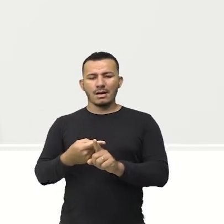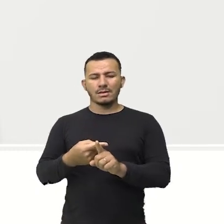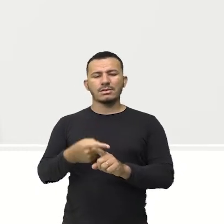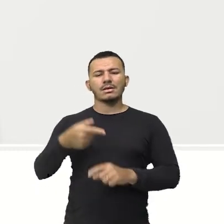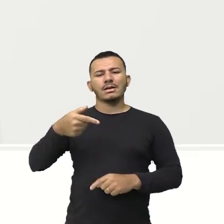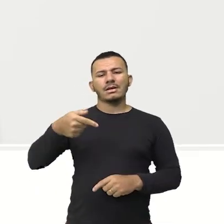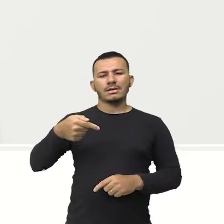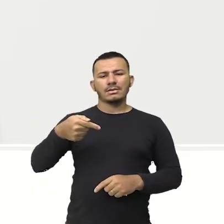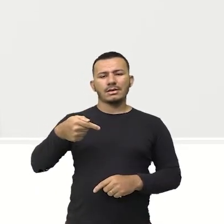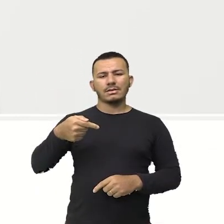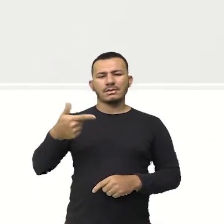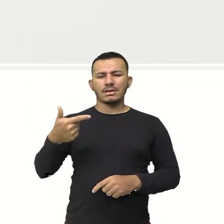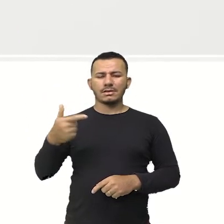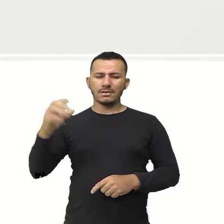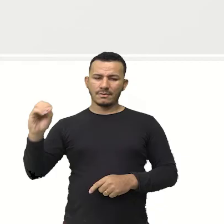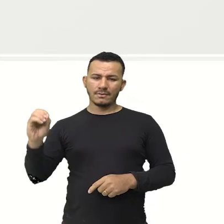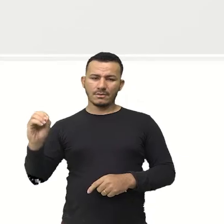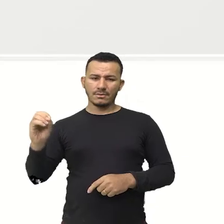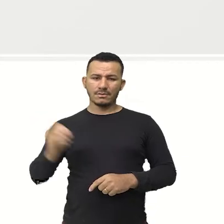720.